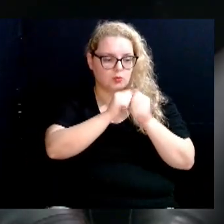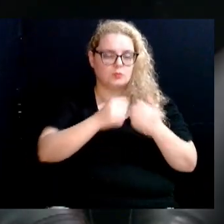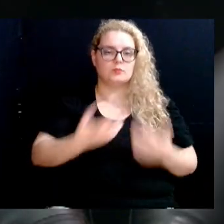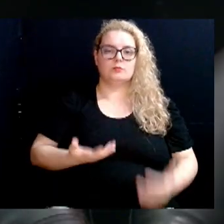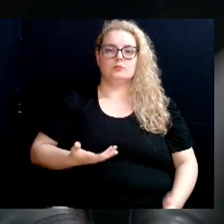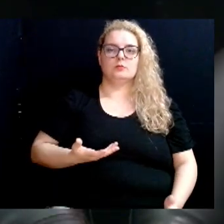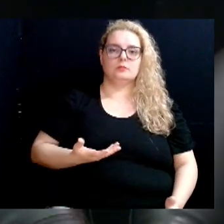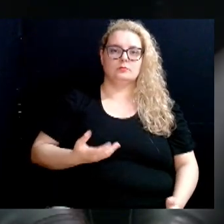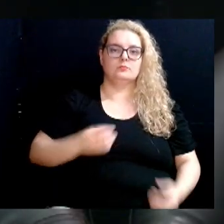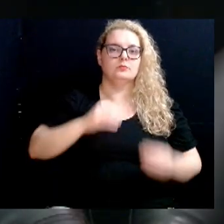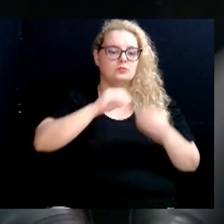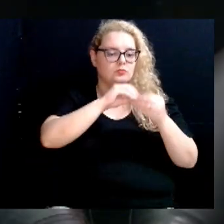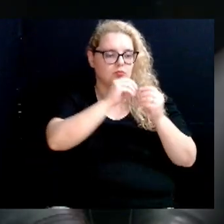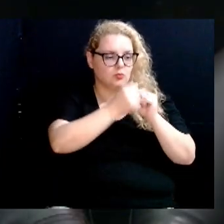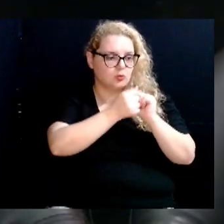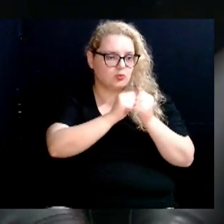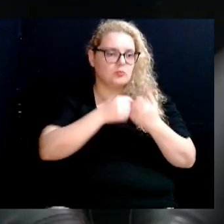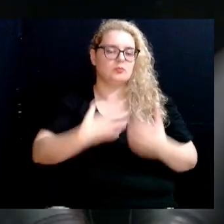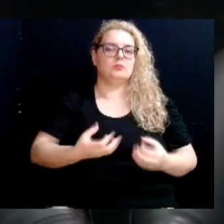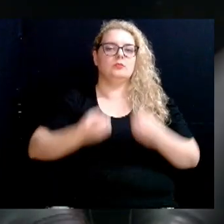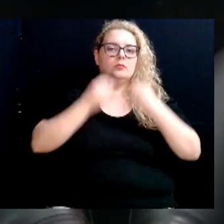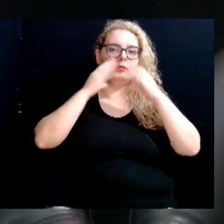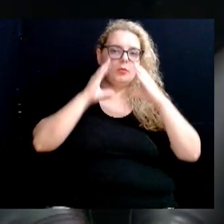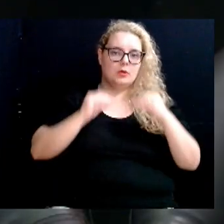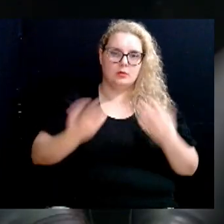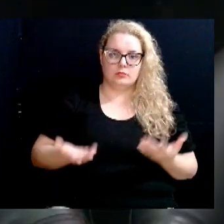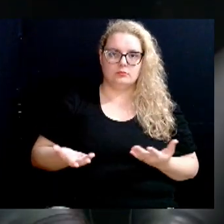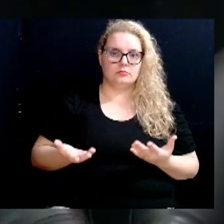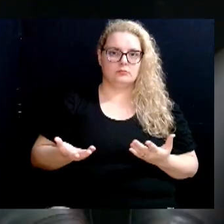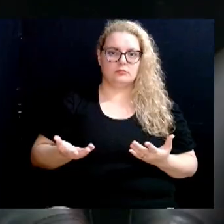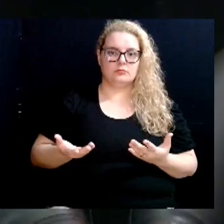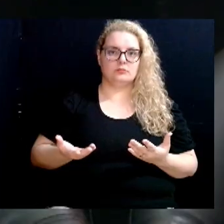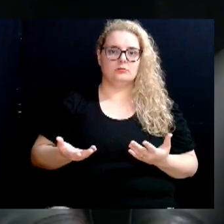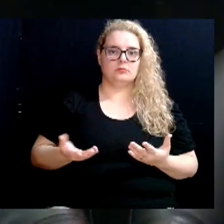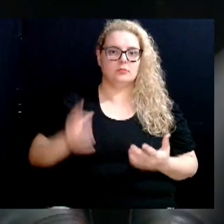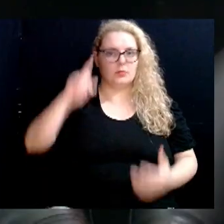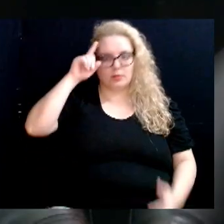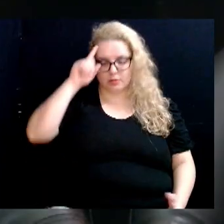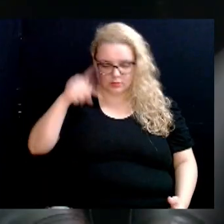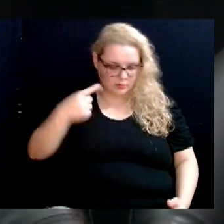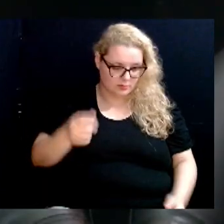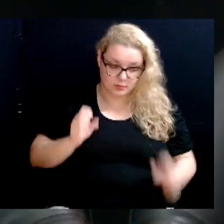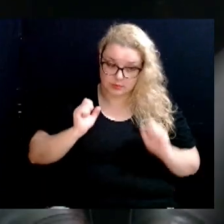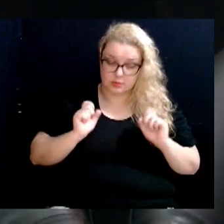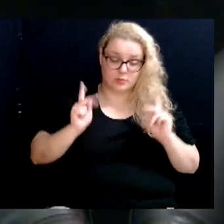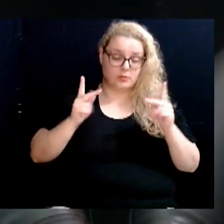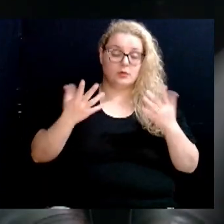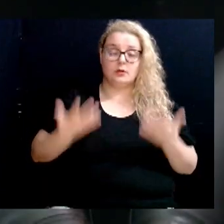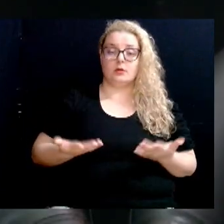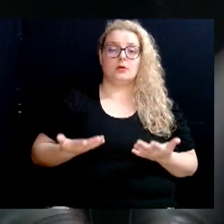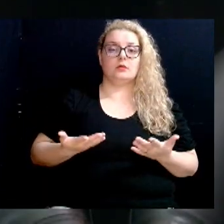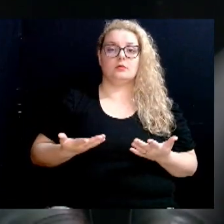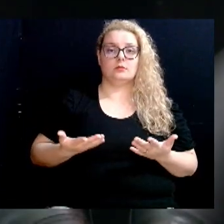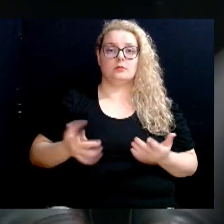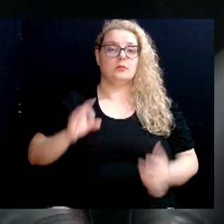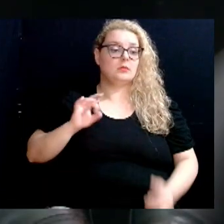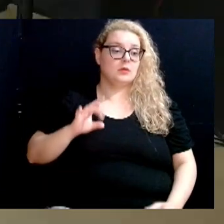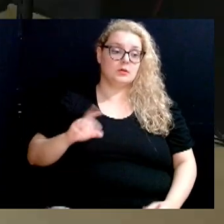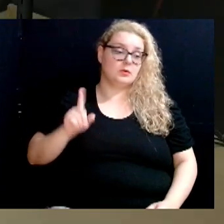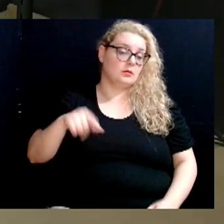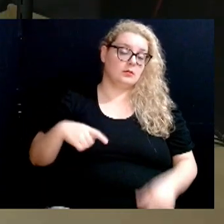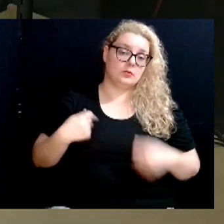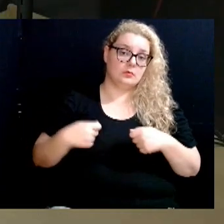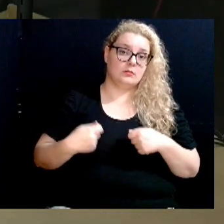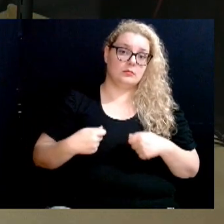de boa noite. Que saber que no dia seguinte vai estar tudo bem, né? Às vezes é só isso que a gente precisa, de um afago.